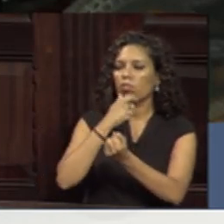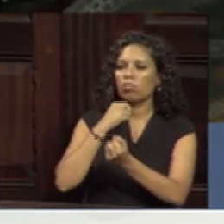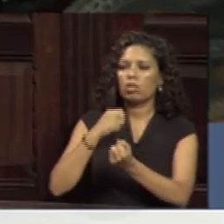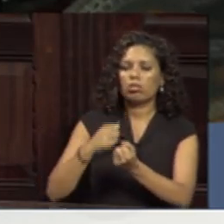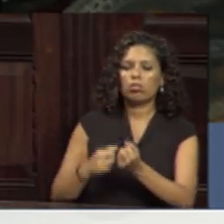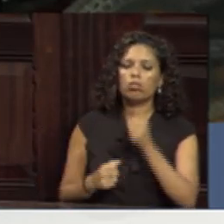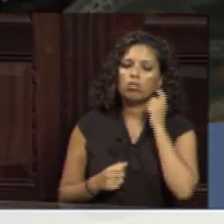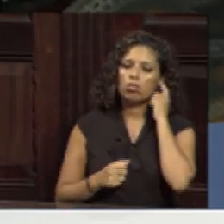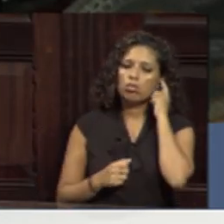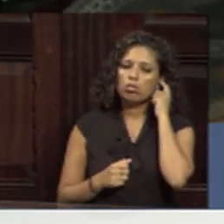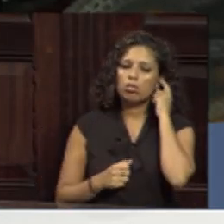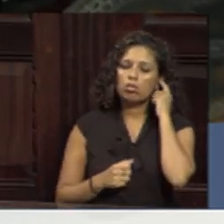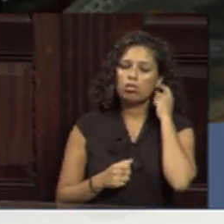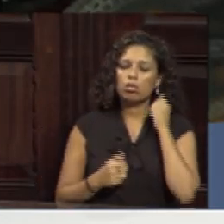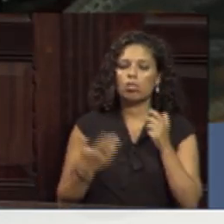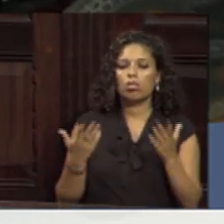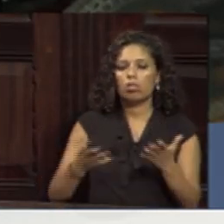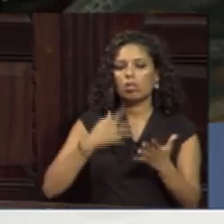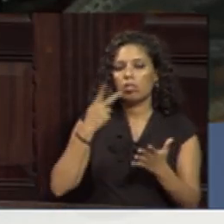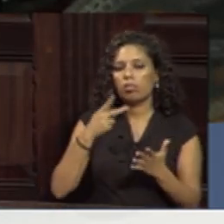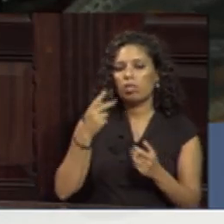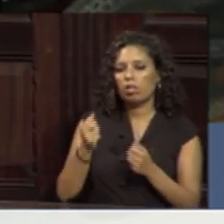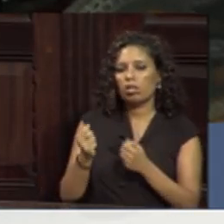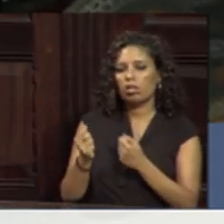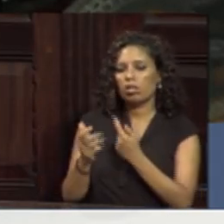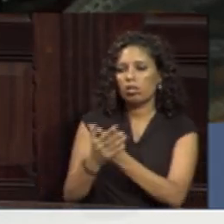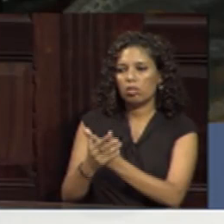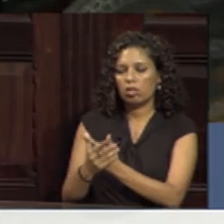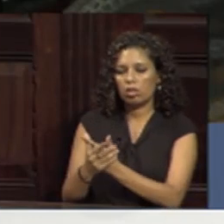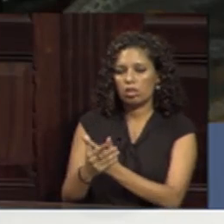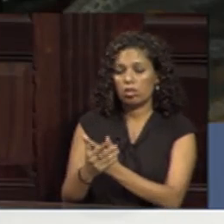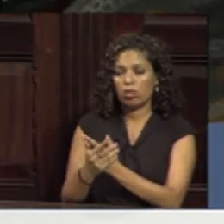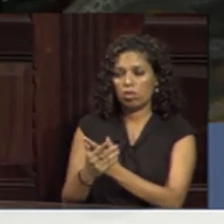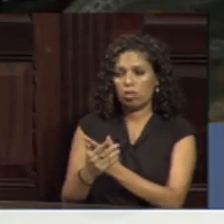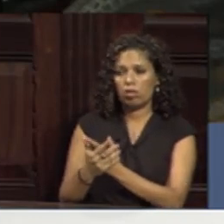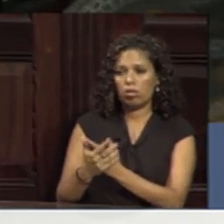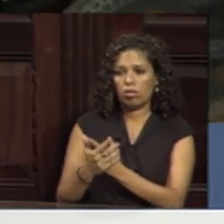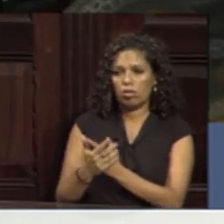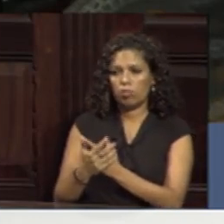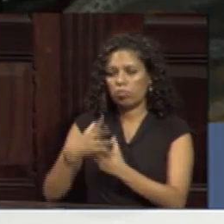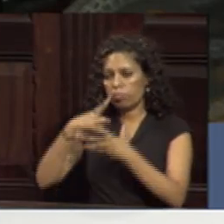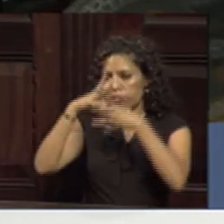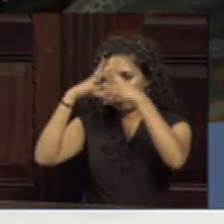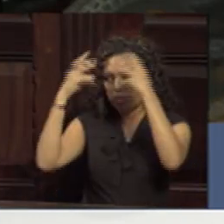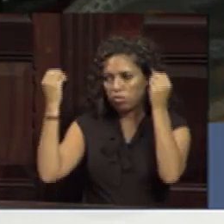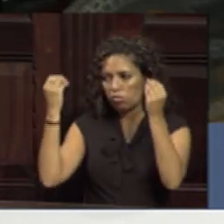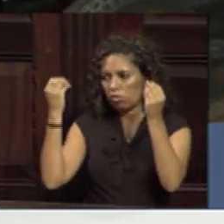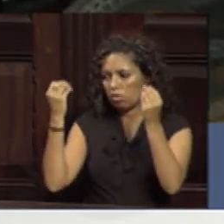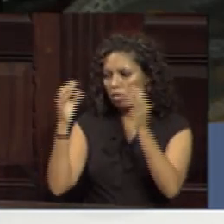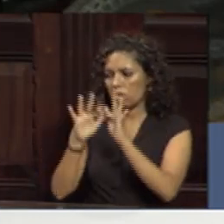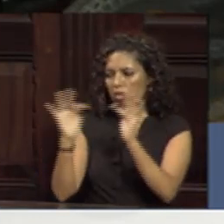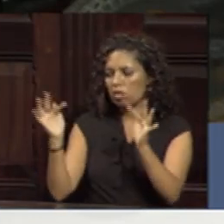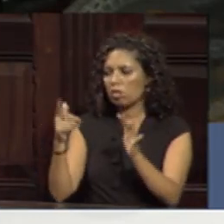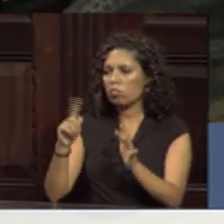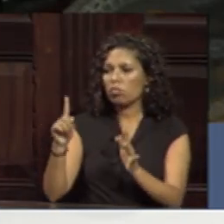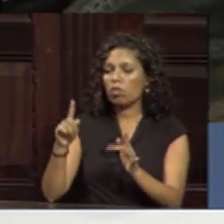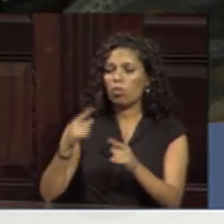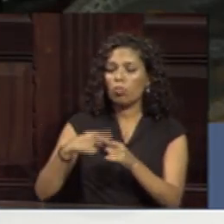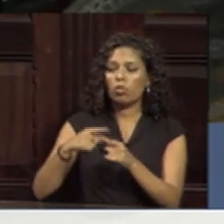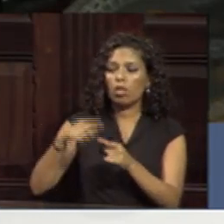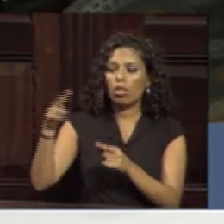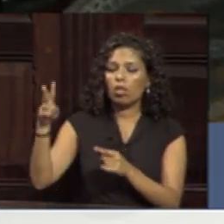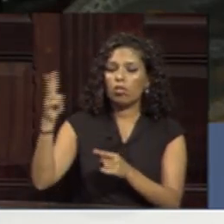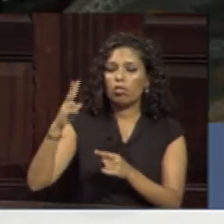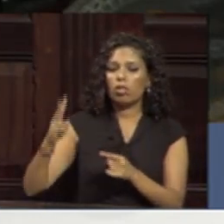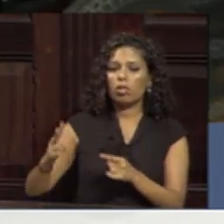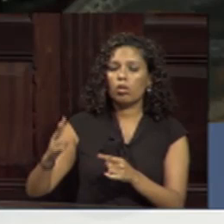que esse crime, de forma alguma, pode ficar impune. A Marielle era uma pessoa do bem,